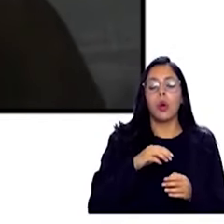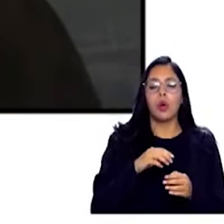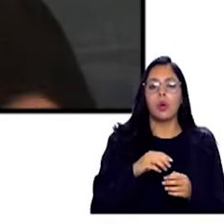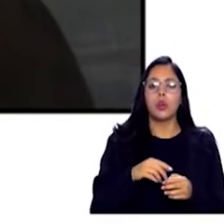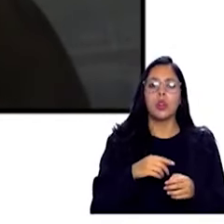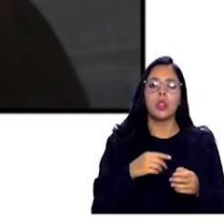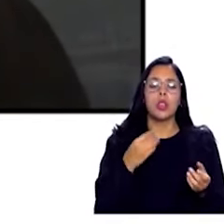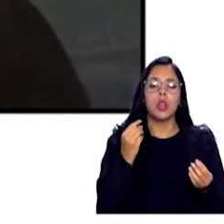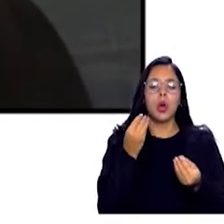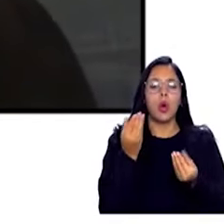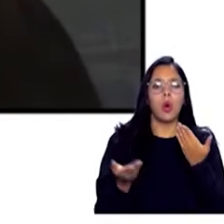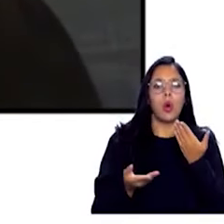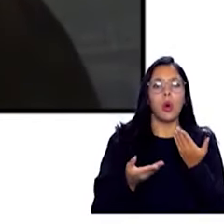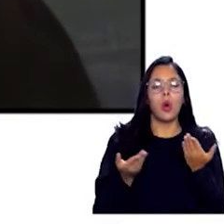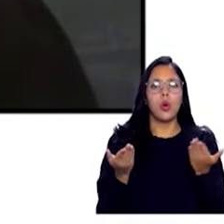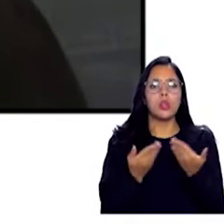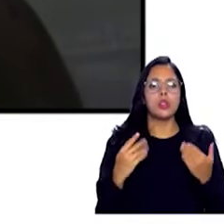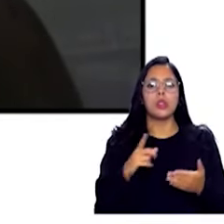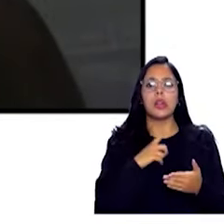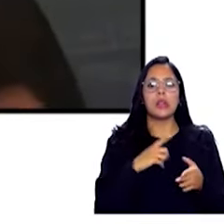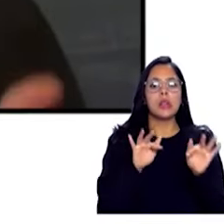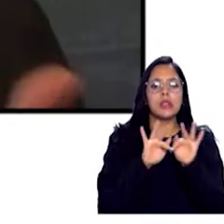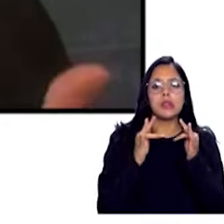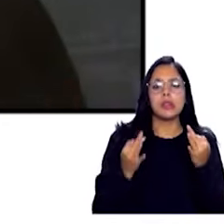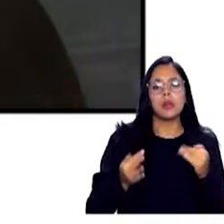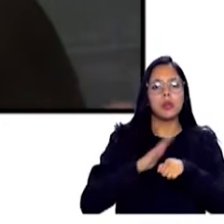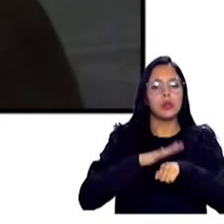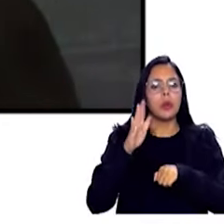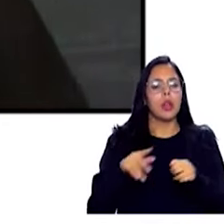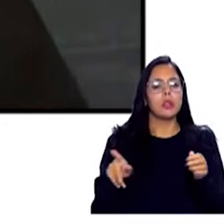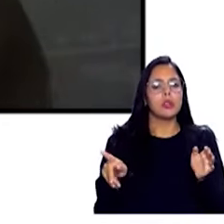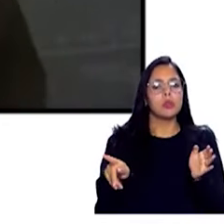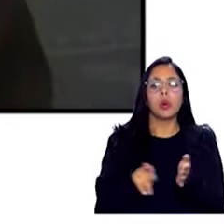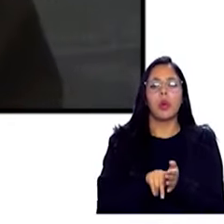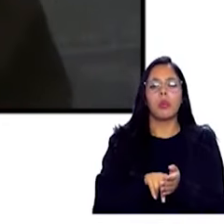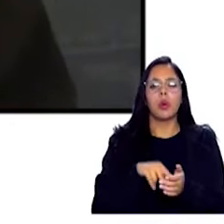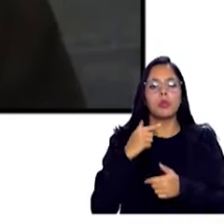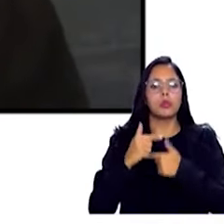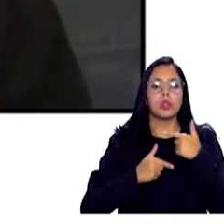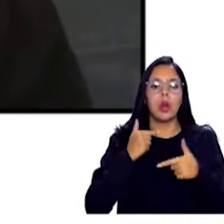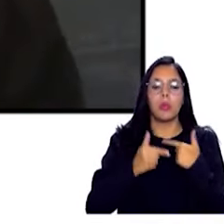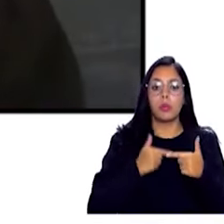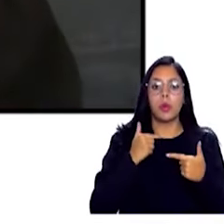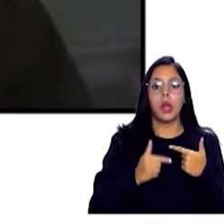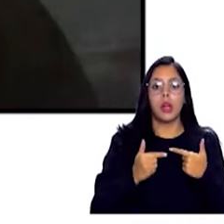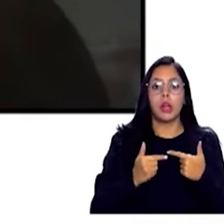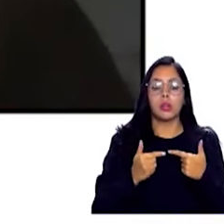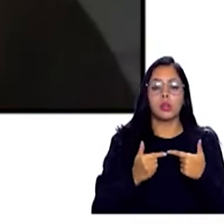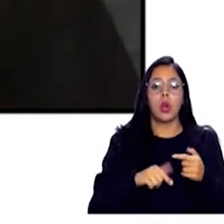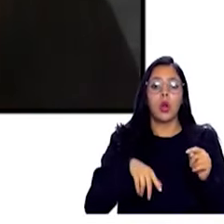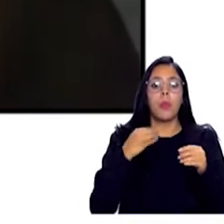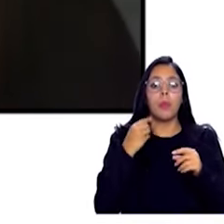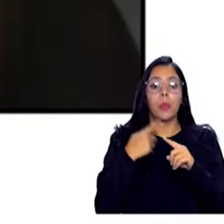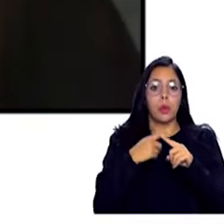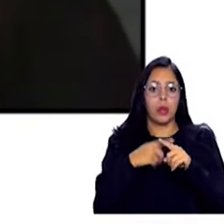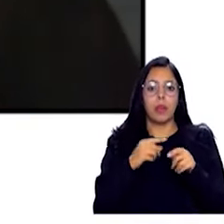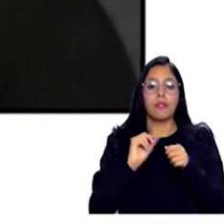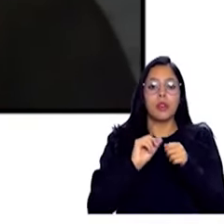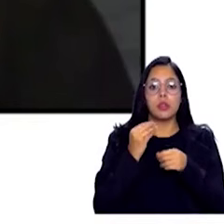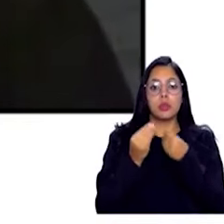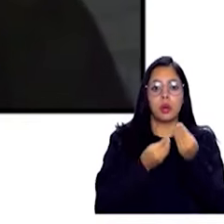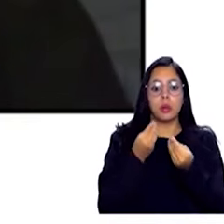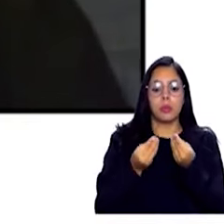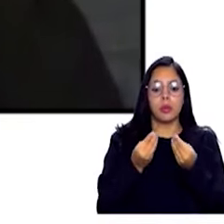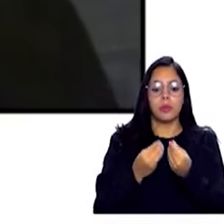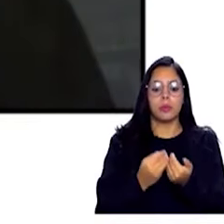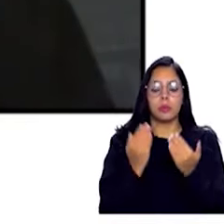é uma maneira simplista de se ver a atividade de um Tribunal Superior entender que simplesmente eles comparam textos essa ficção ela